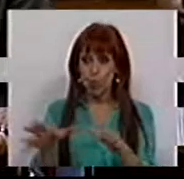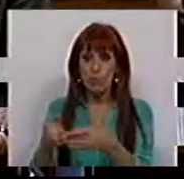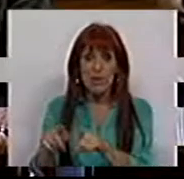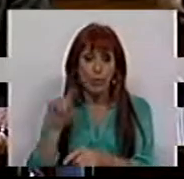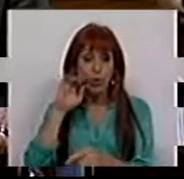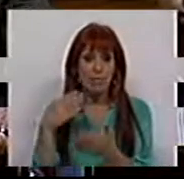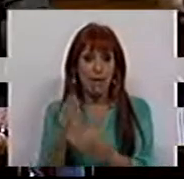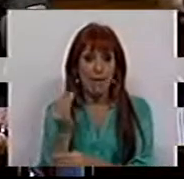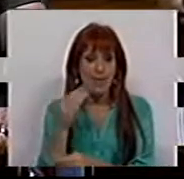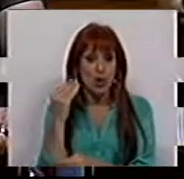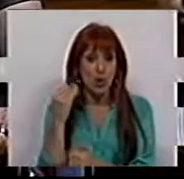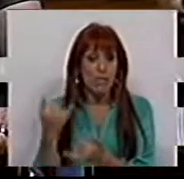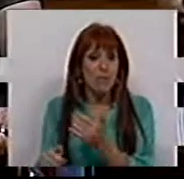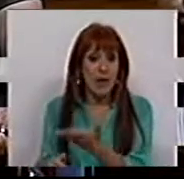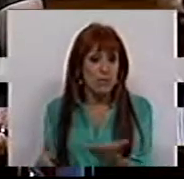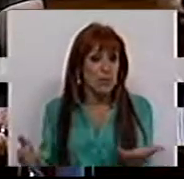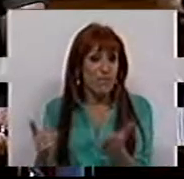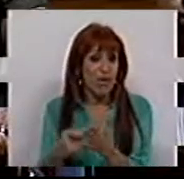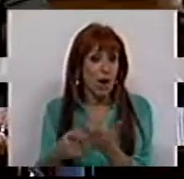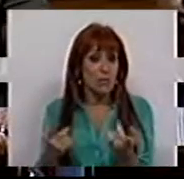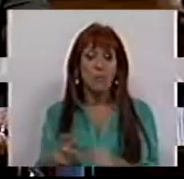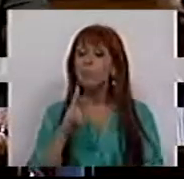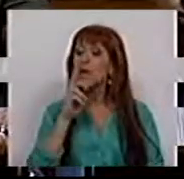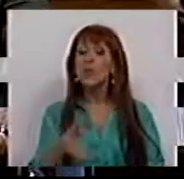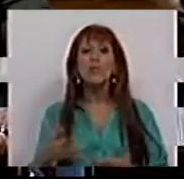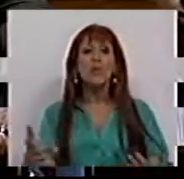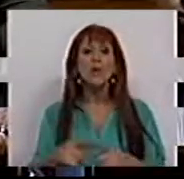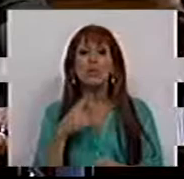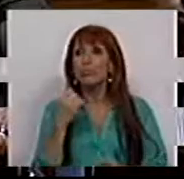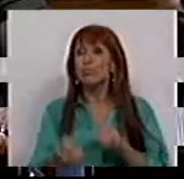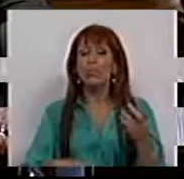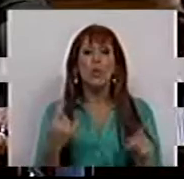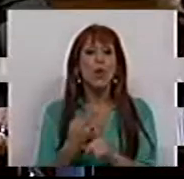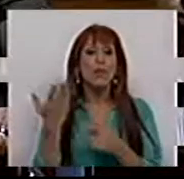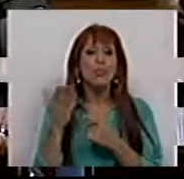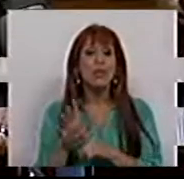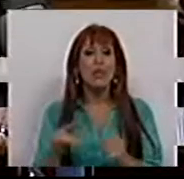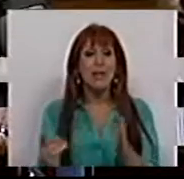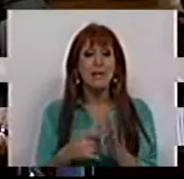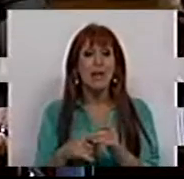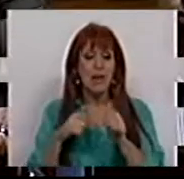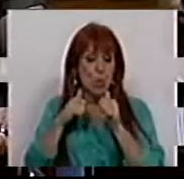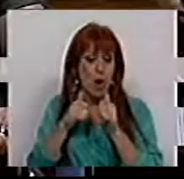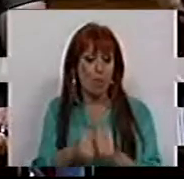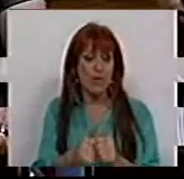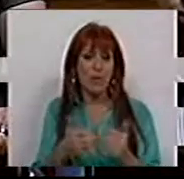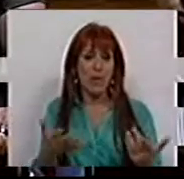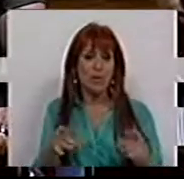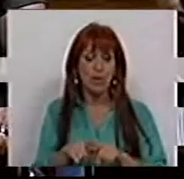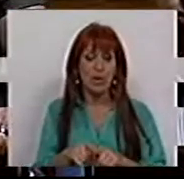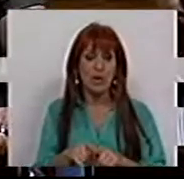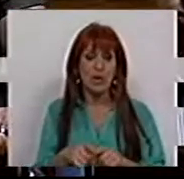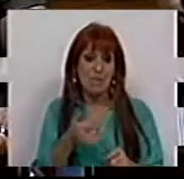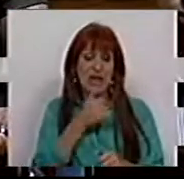comissões de proteção de crianças e jovens em risco, para responder a muita coisa, nomeadamente à necessidade de acompanhamento